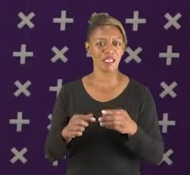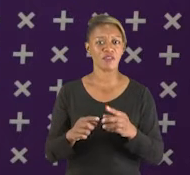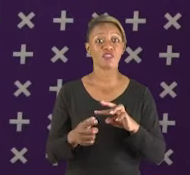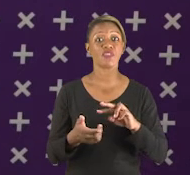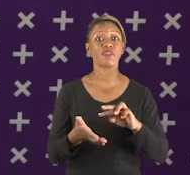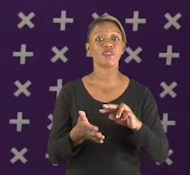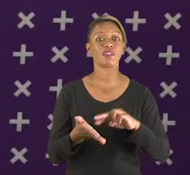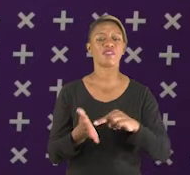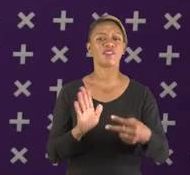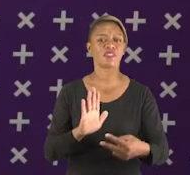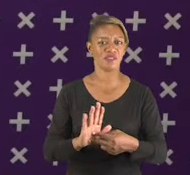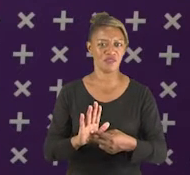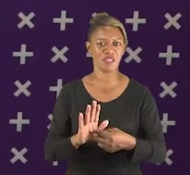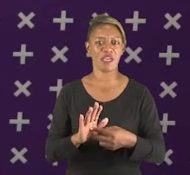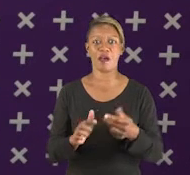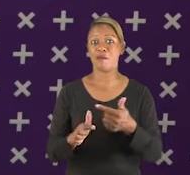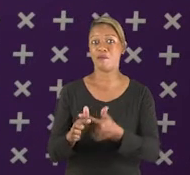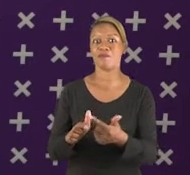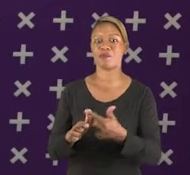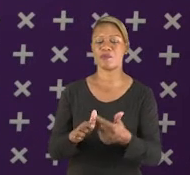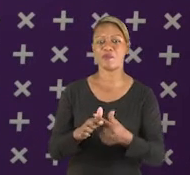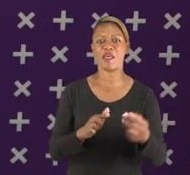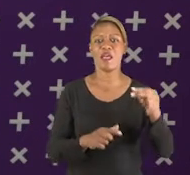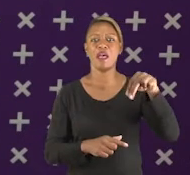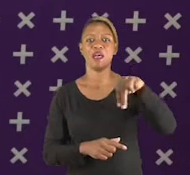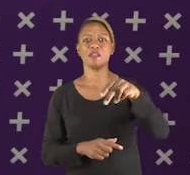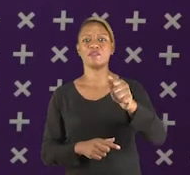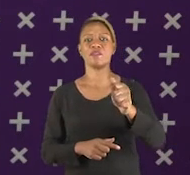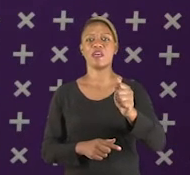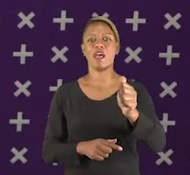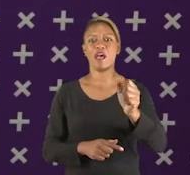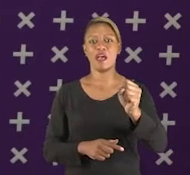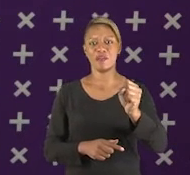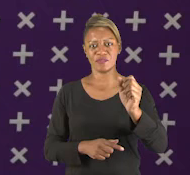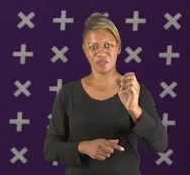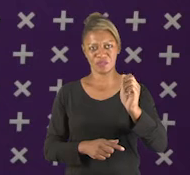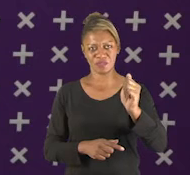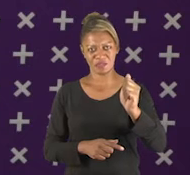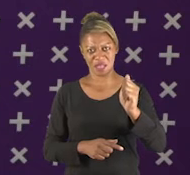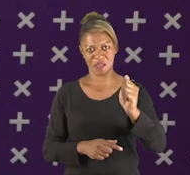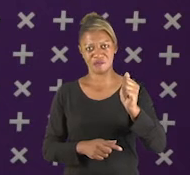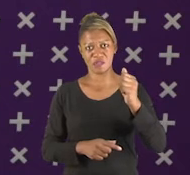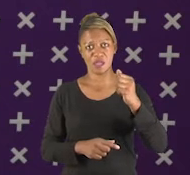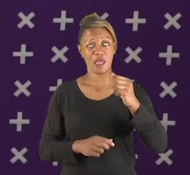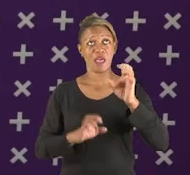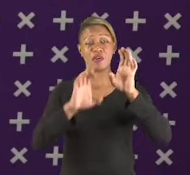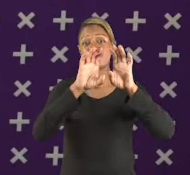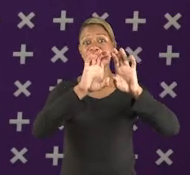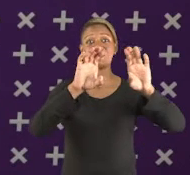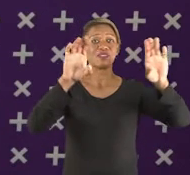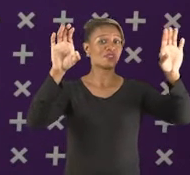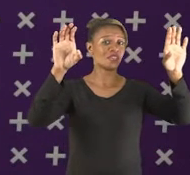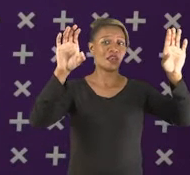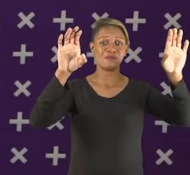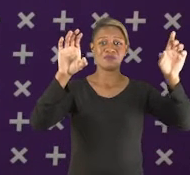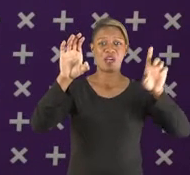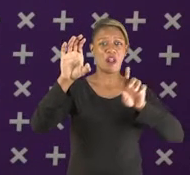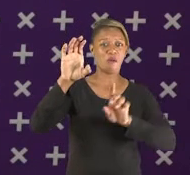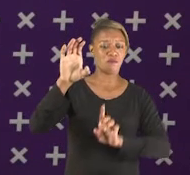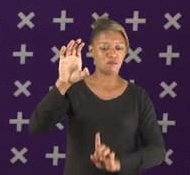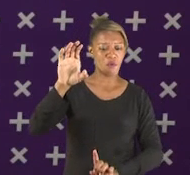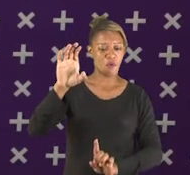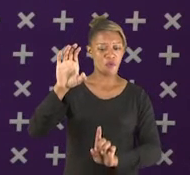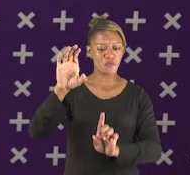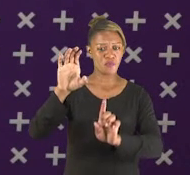por exemplo caso da Nasa que teve maior dificuldade quando mandou os astronautas para o espaço eles não tinham a caneta para os